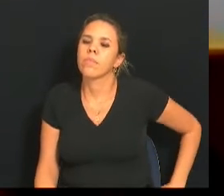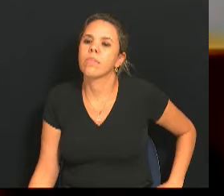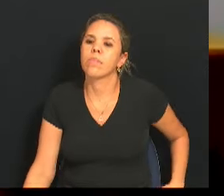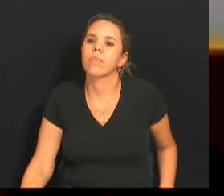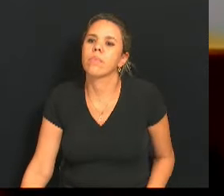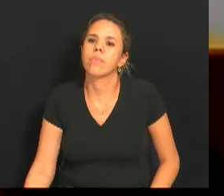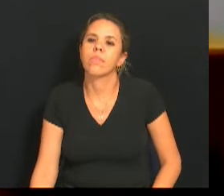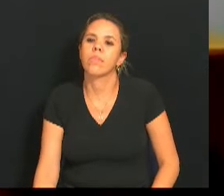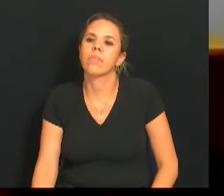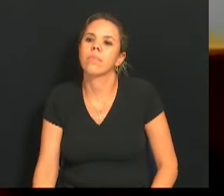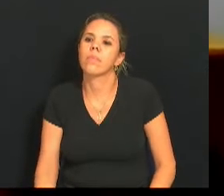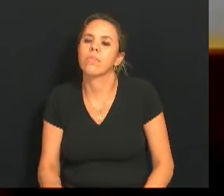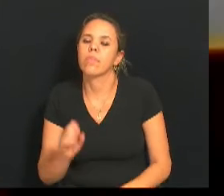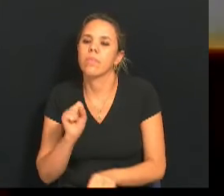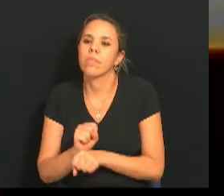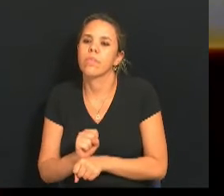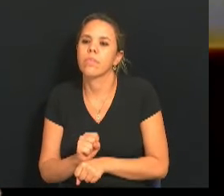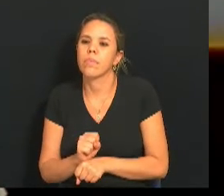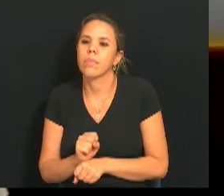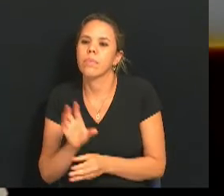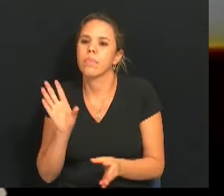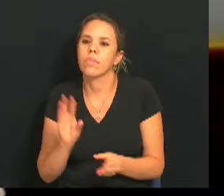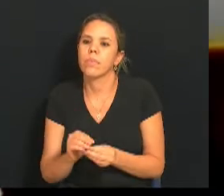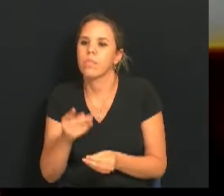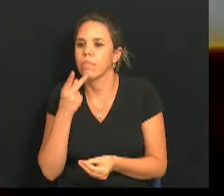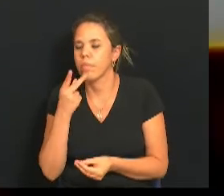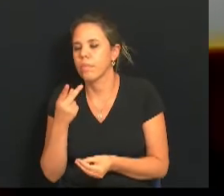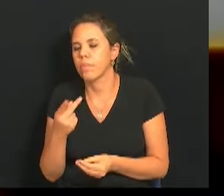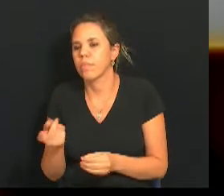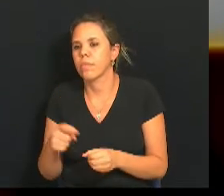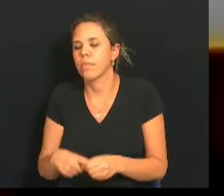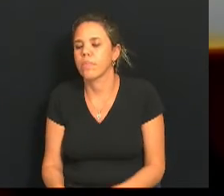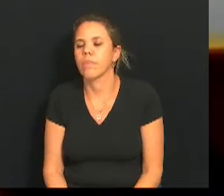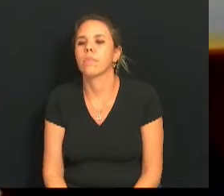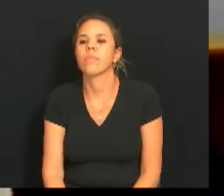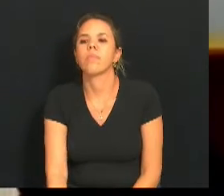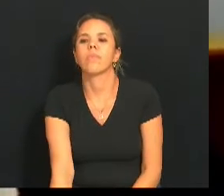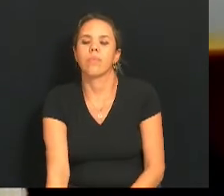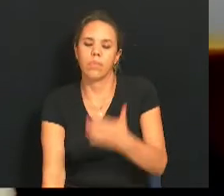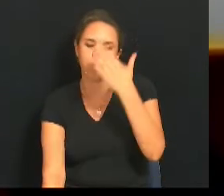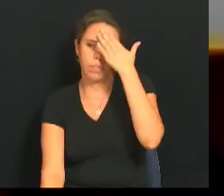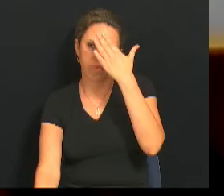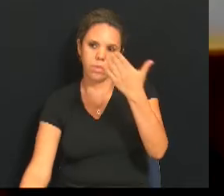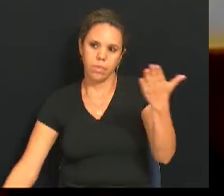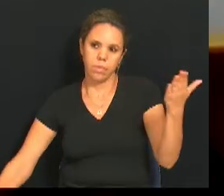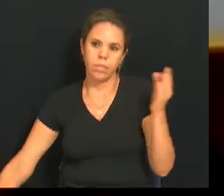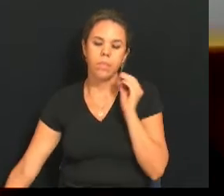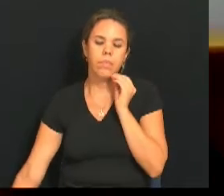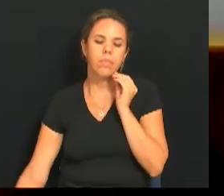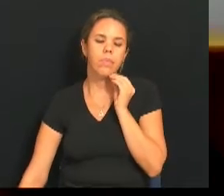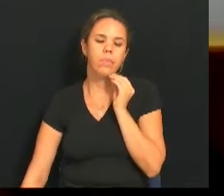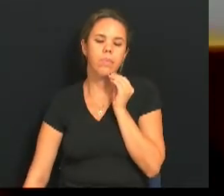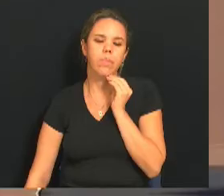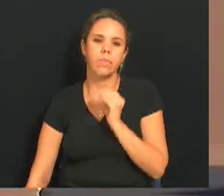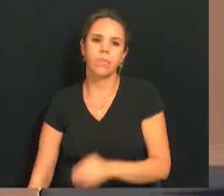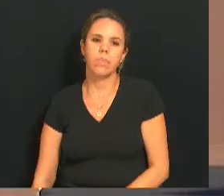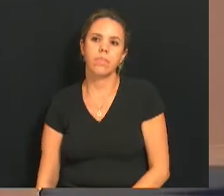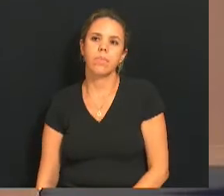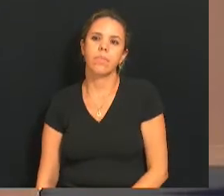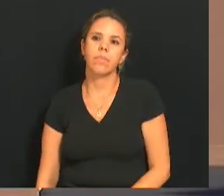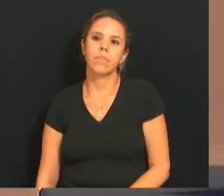eu vou parando por aqui e qualquer coisa eu retomo no debate. Obrigado pela oportunidade.